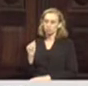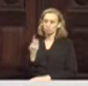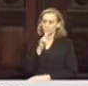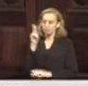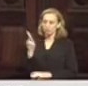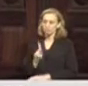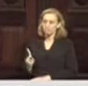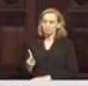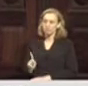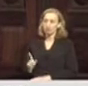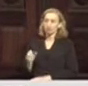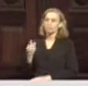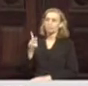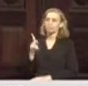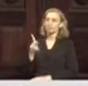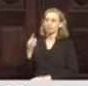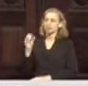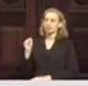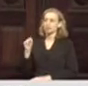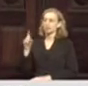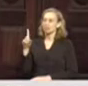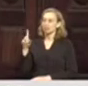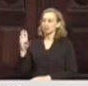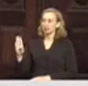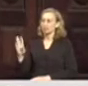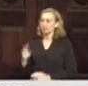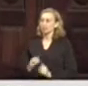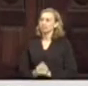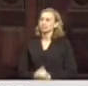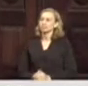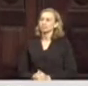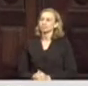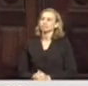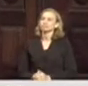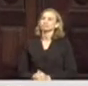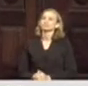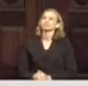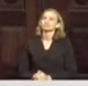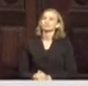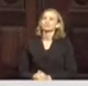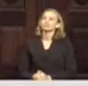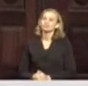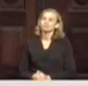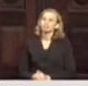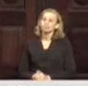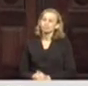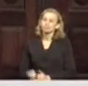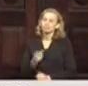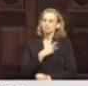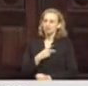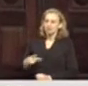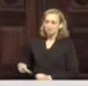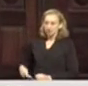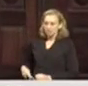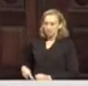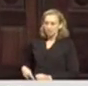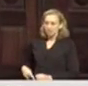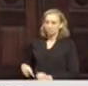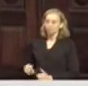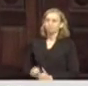questão nacional e a questão da presidência da República tem mais